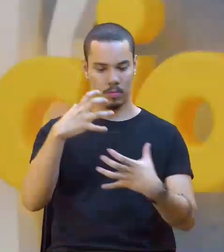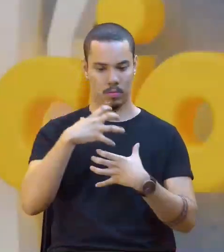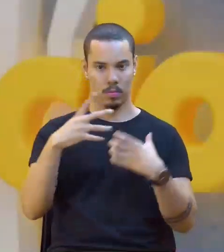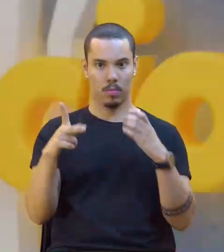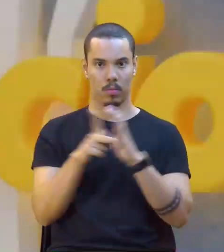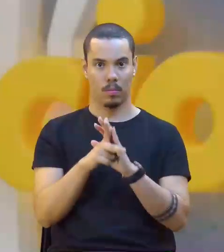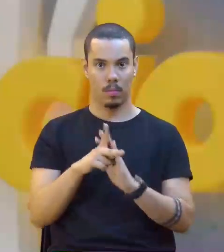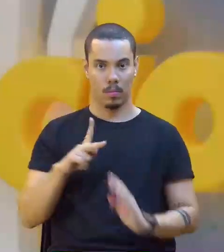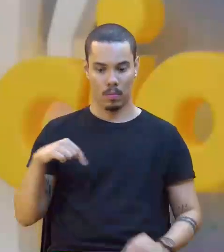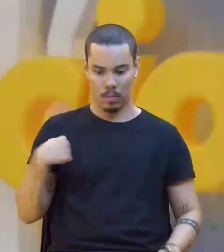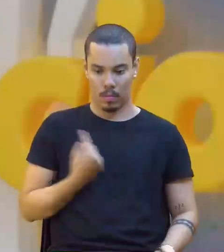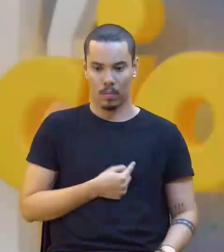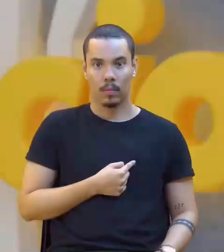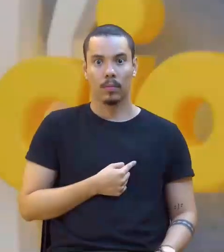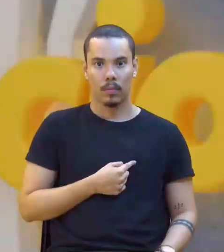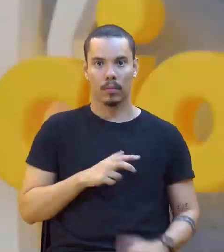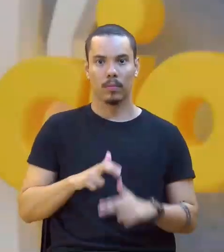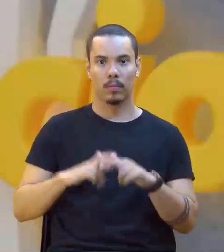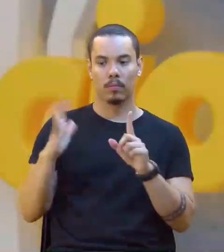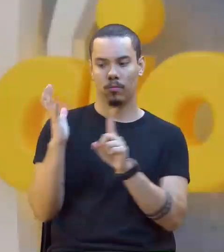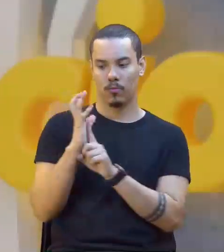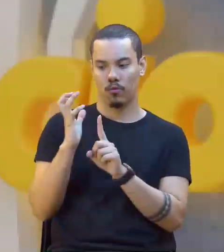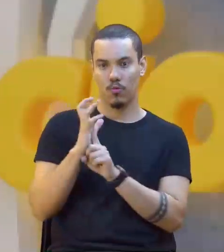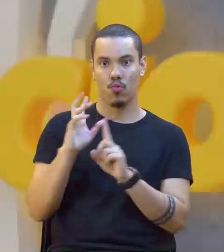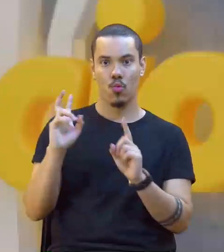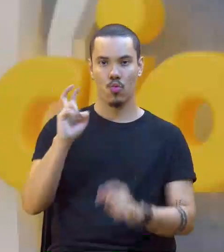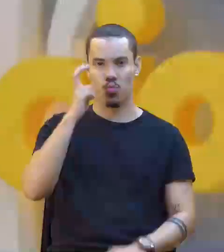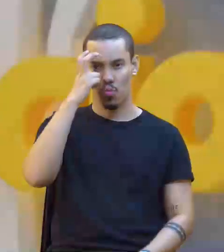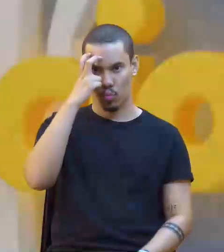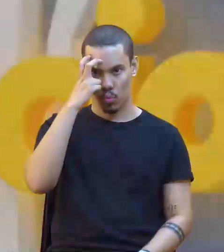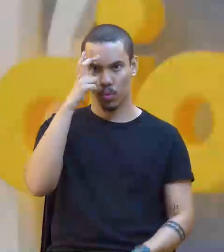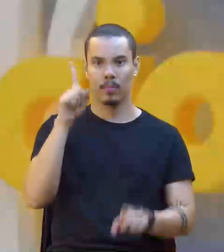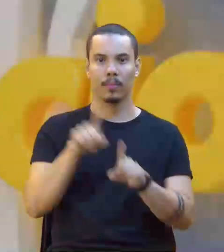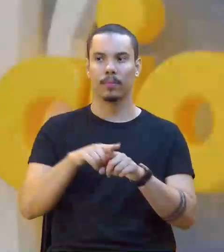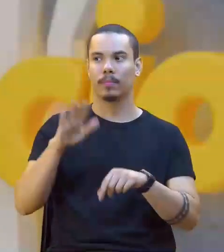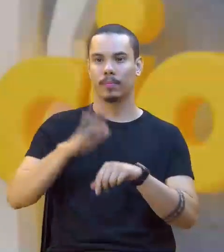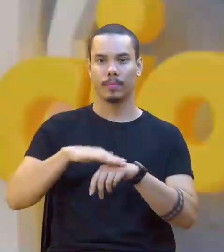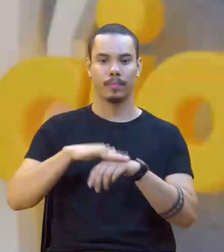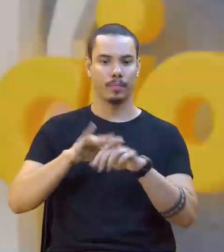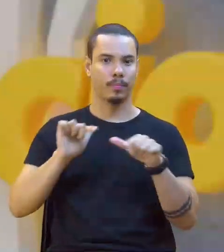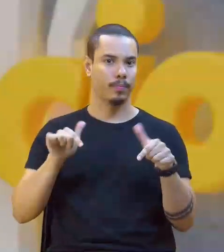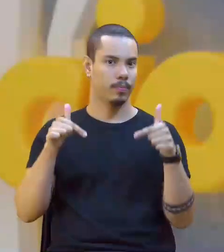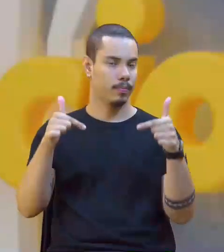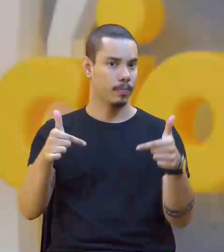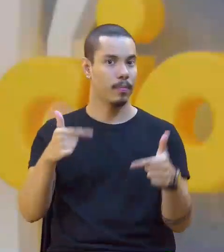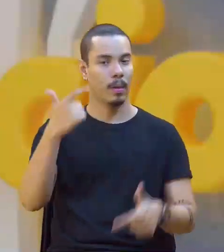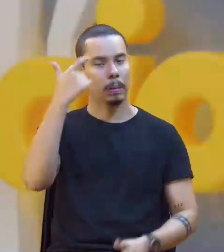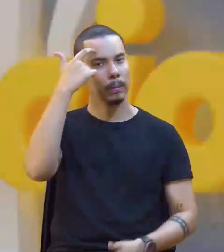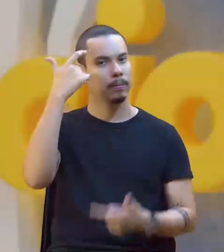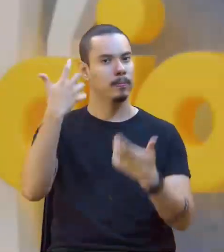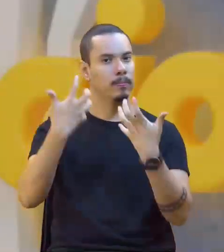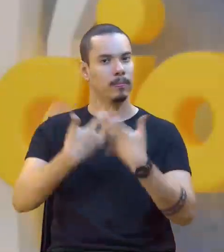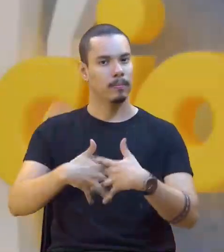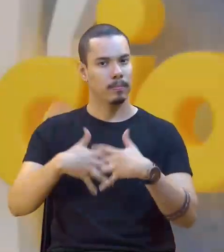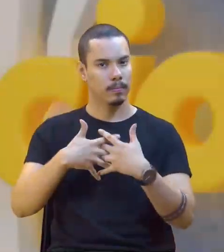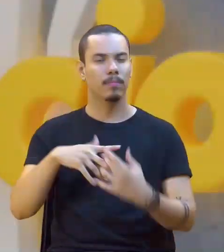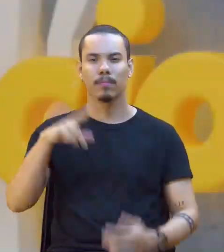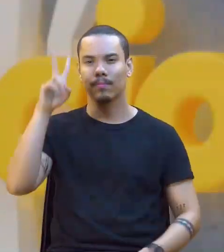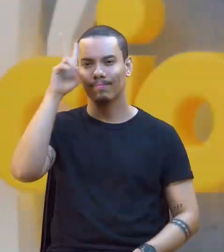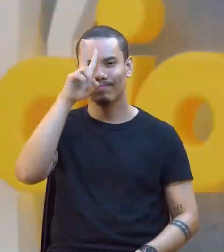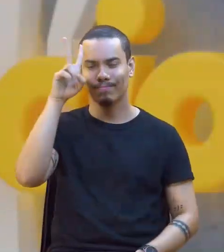sentir, tão influenciadas pela cultura, as minhas formas de agir, de pensar. Né? Lembram do